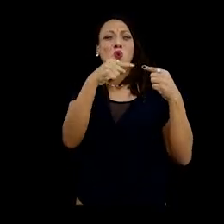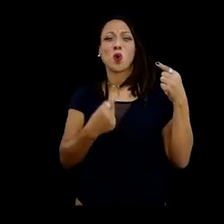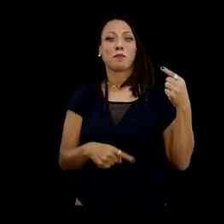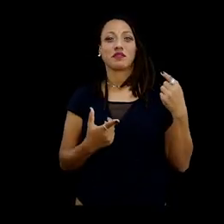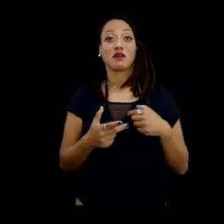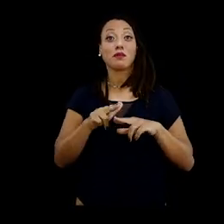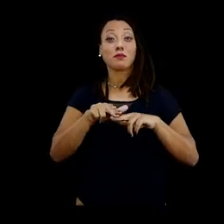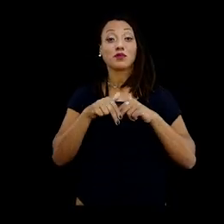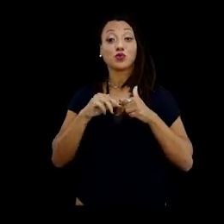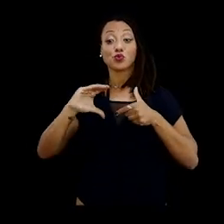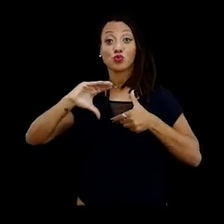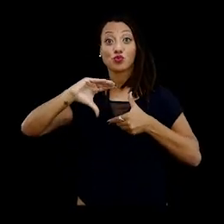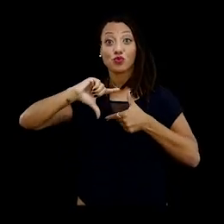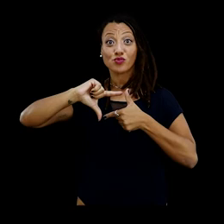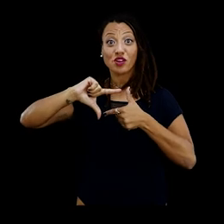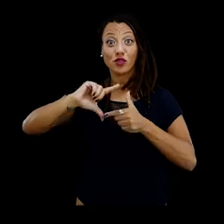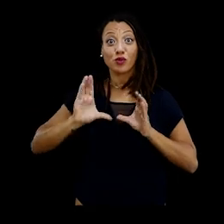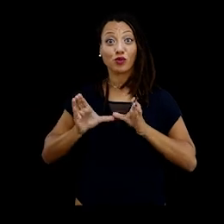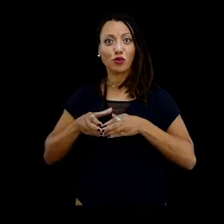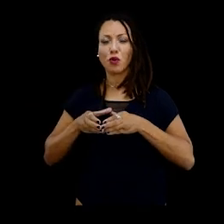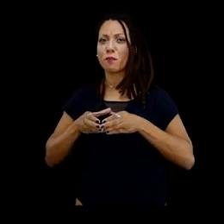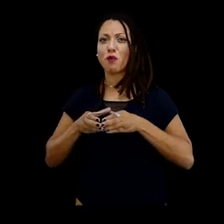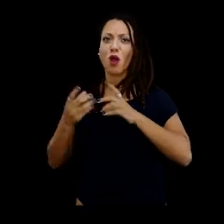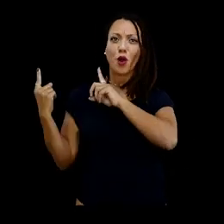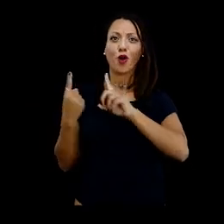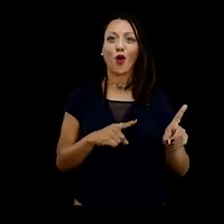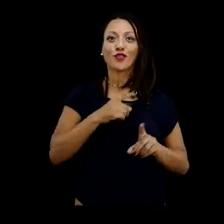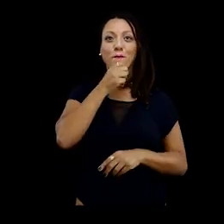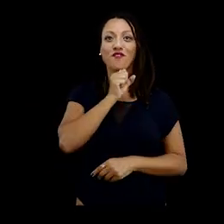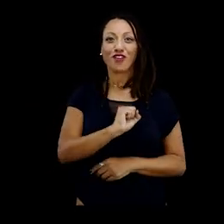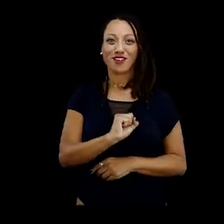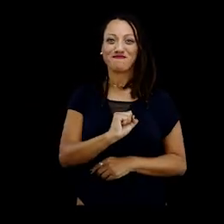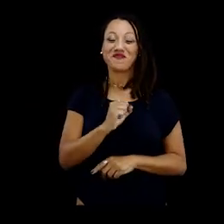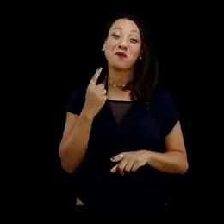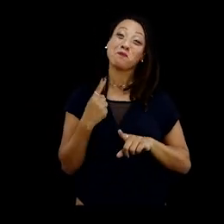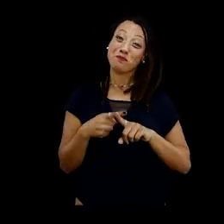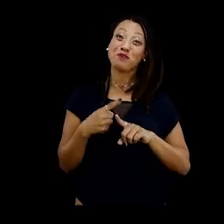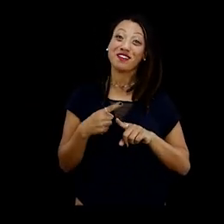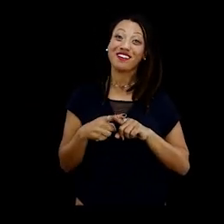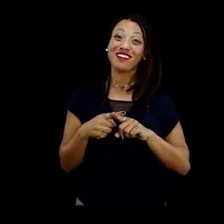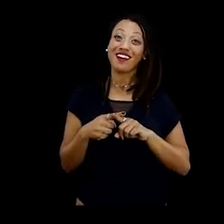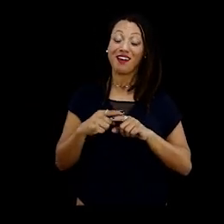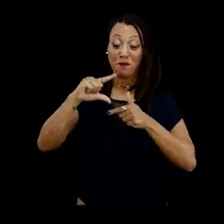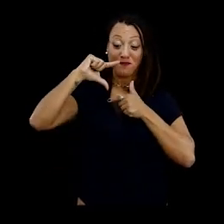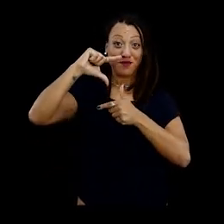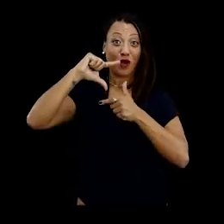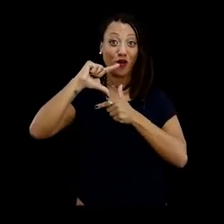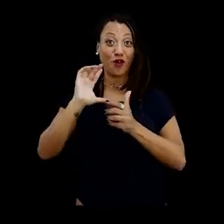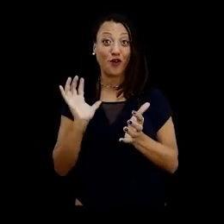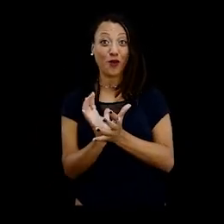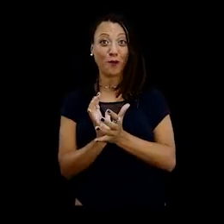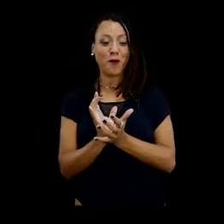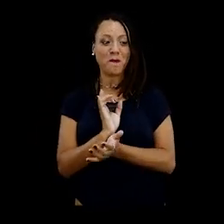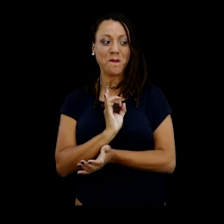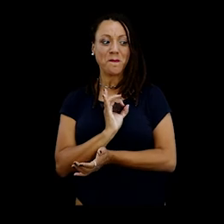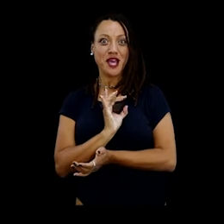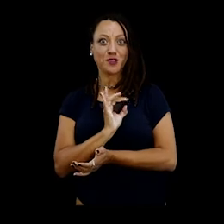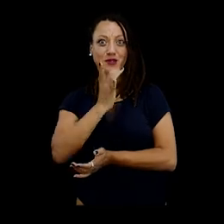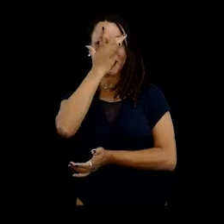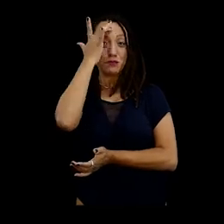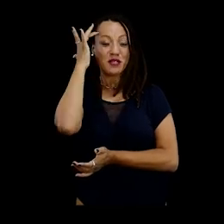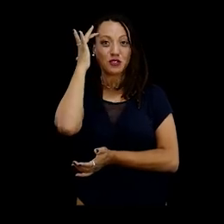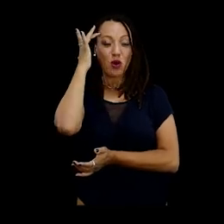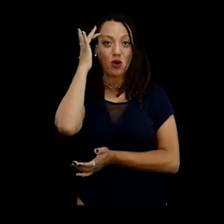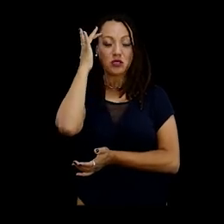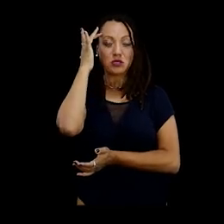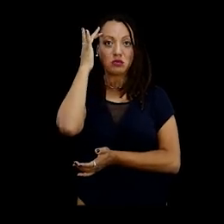é tão atacado, né, pelos conservadores, porque justamente eles temem que as pessoas percebam o